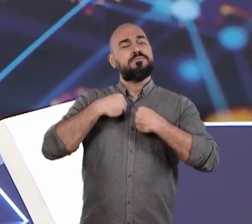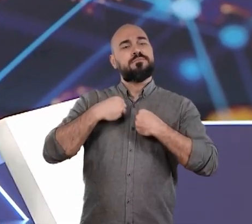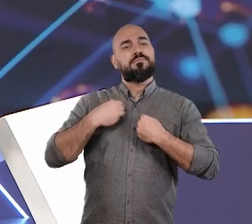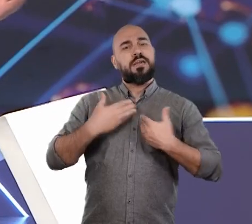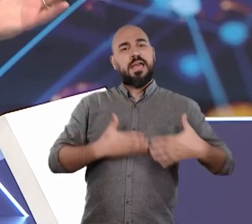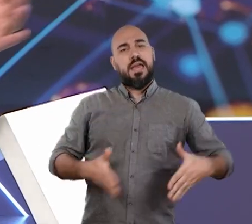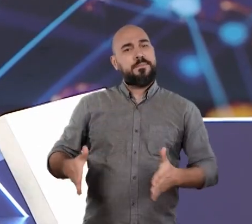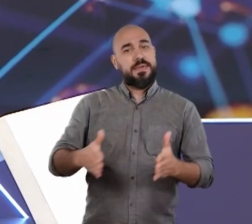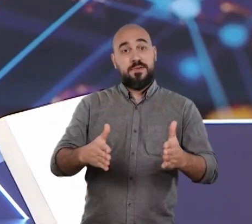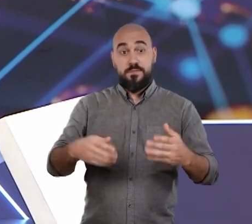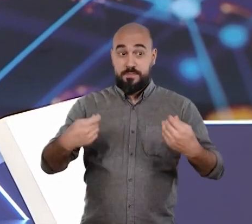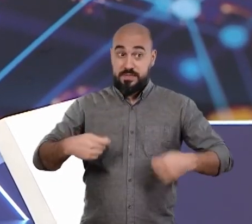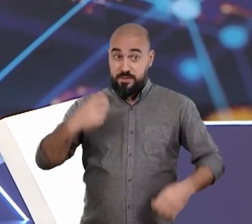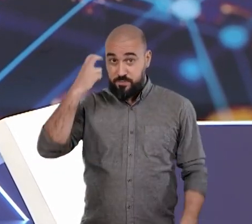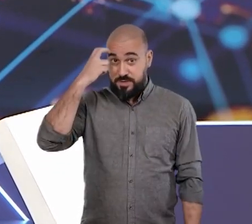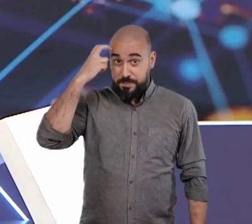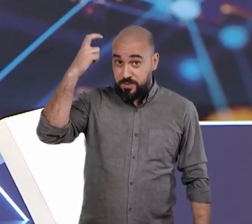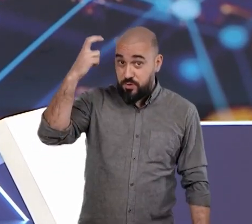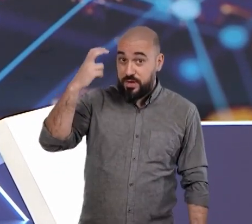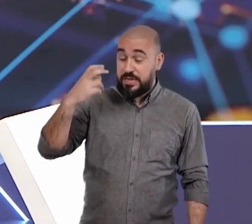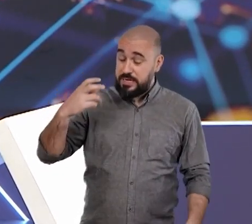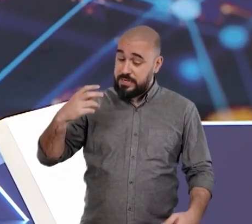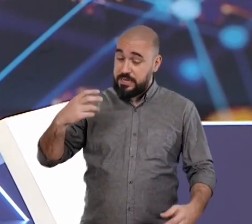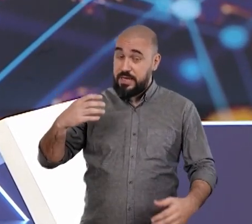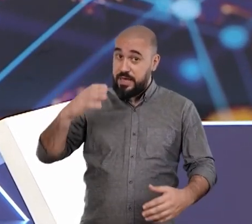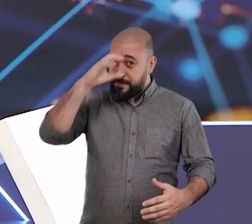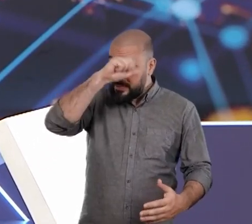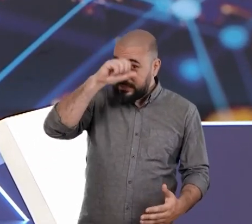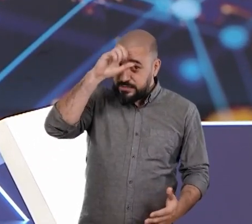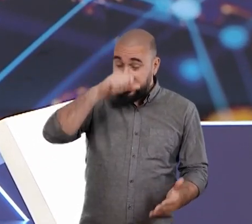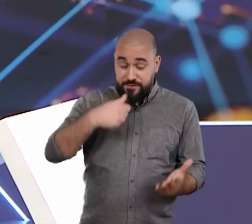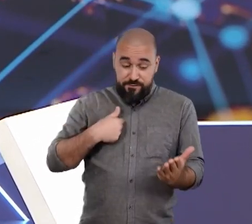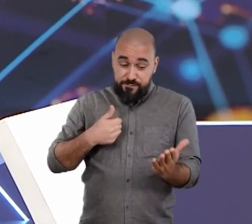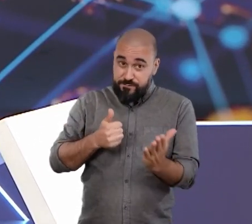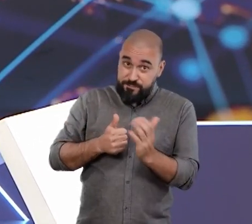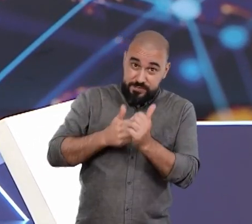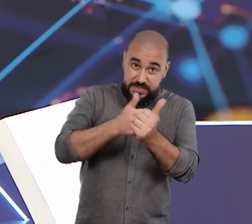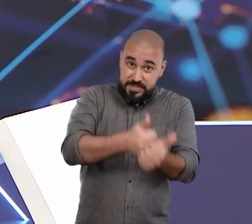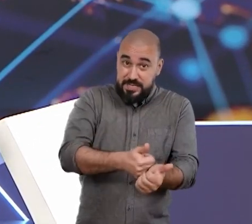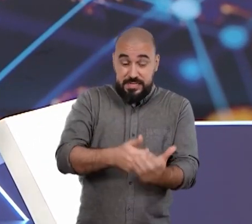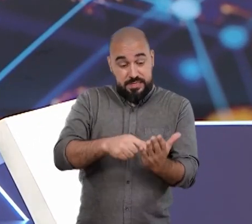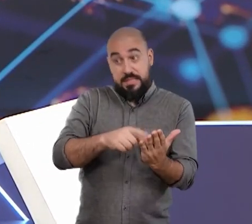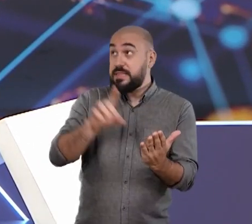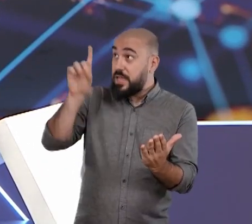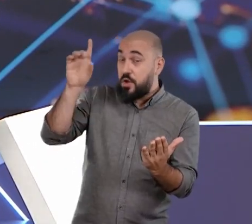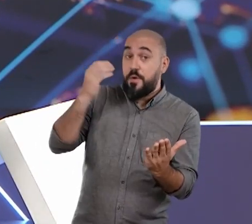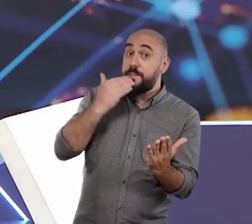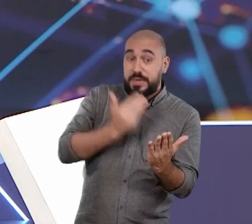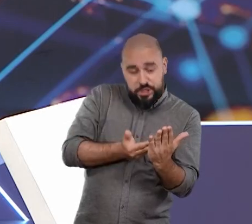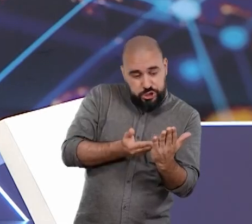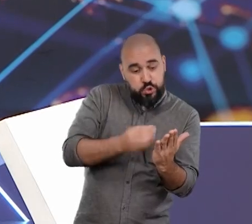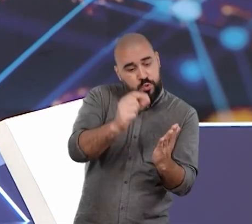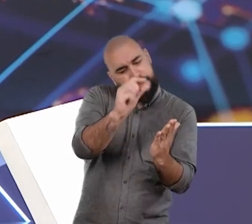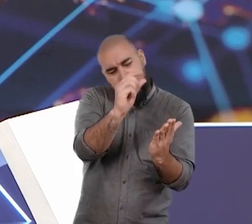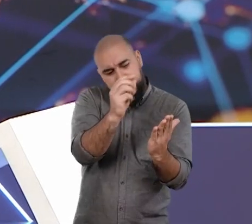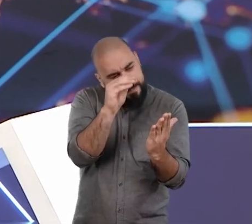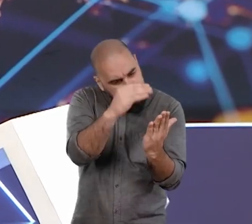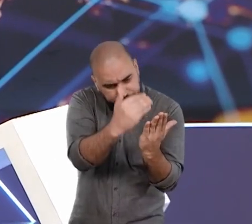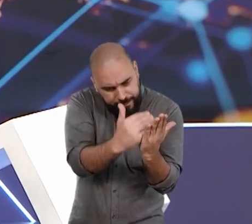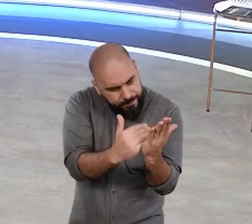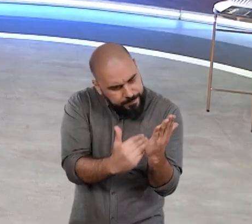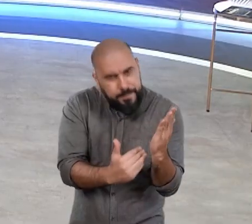caminhos. Vamos demonstrar sabedoria se vivemos exatamente aquilo que Deus nos pede em sua